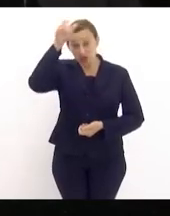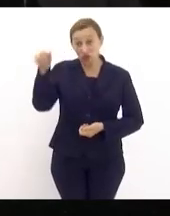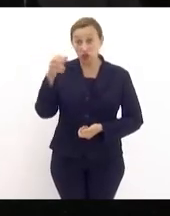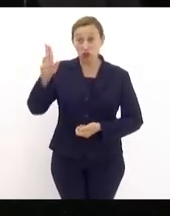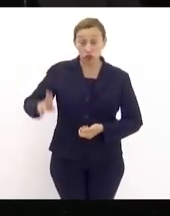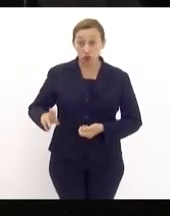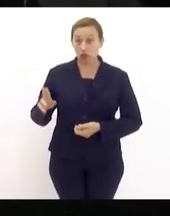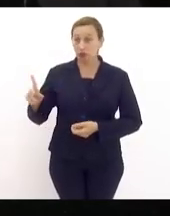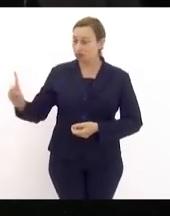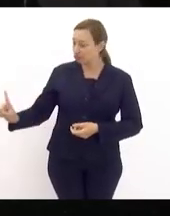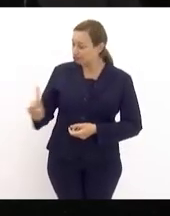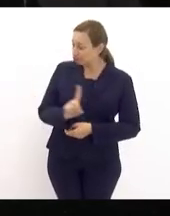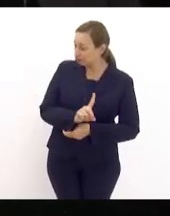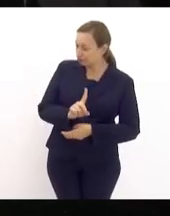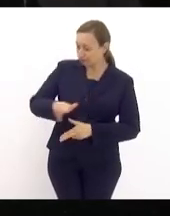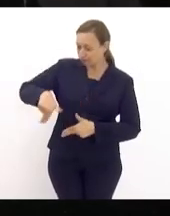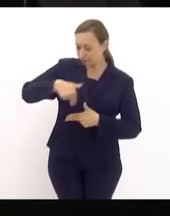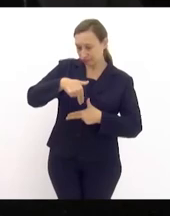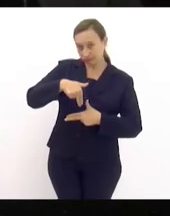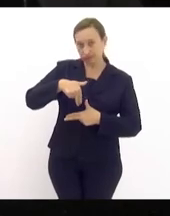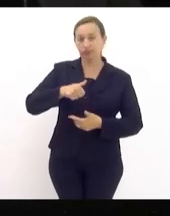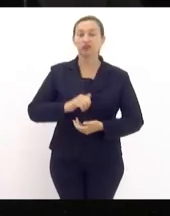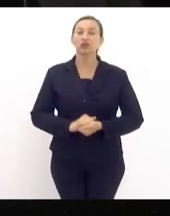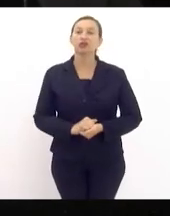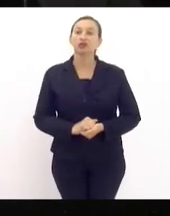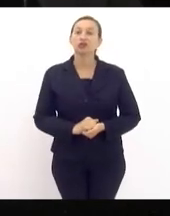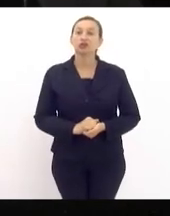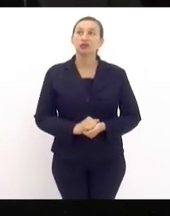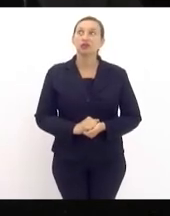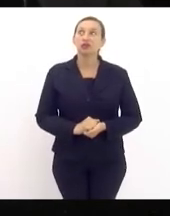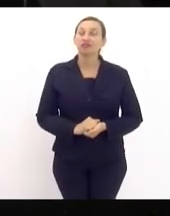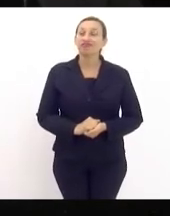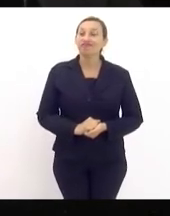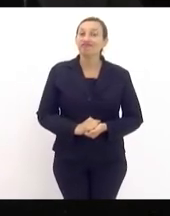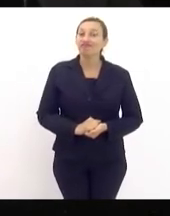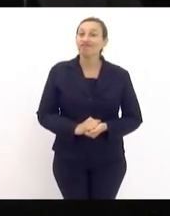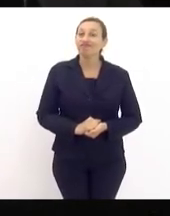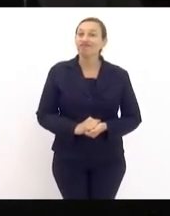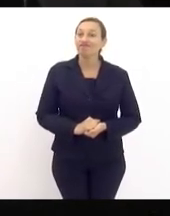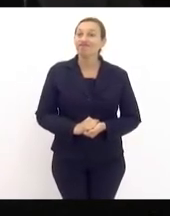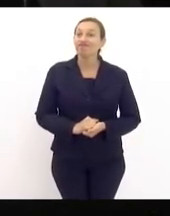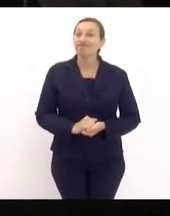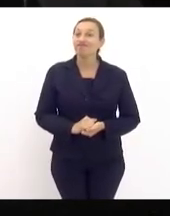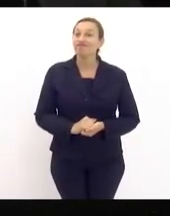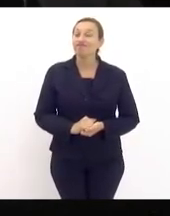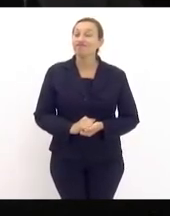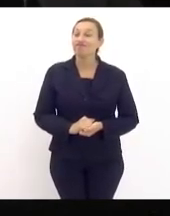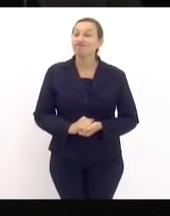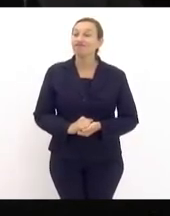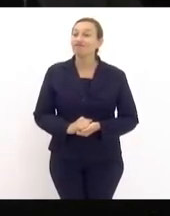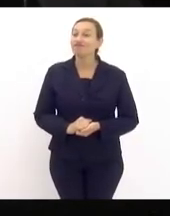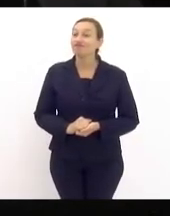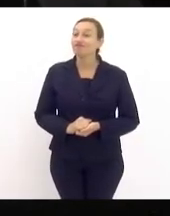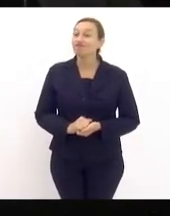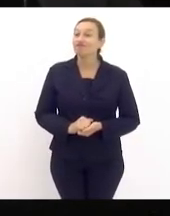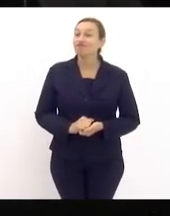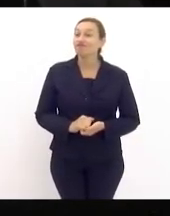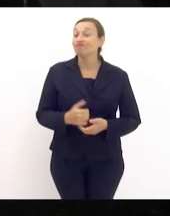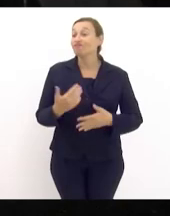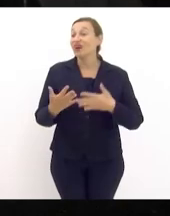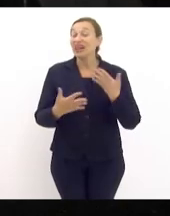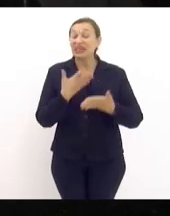hoje vir aqui a essa tribuna é a tão comemoração que eu não sei de